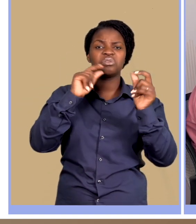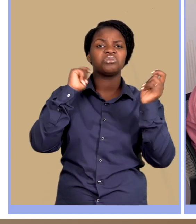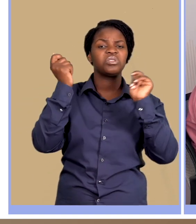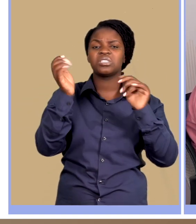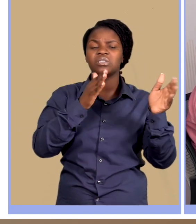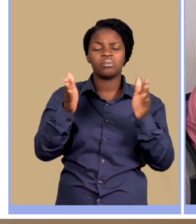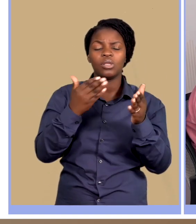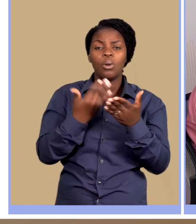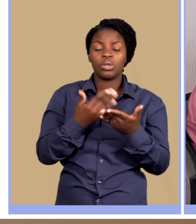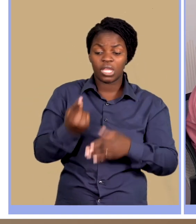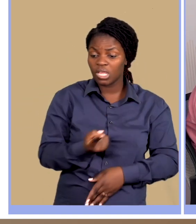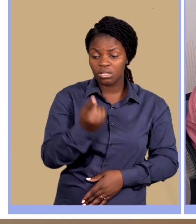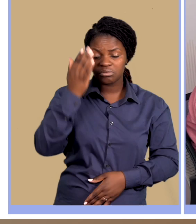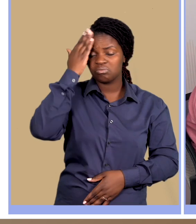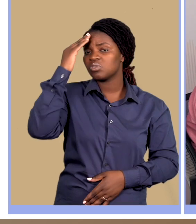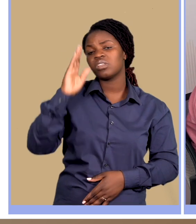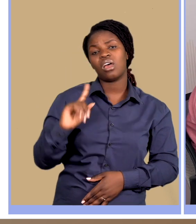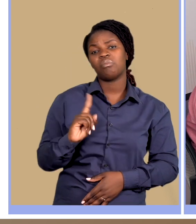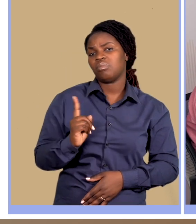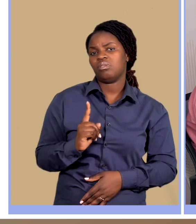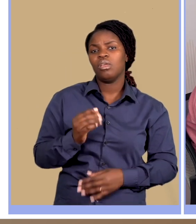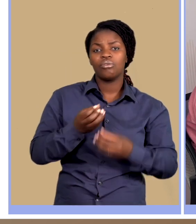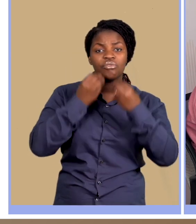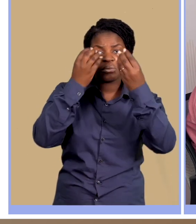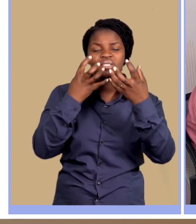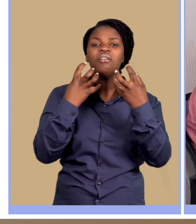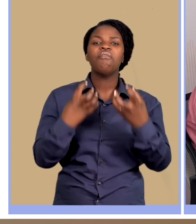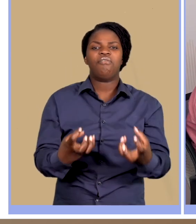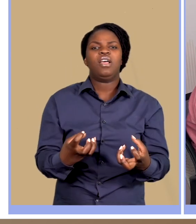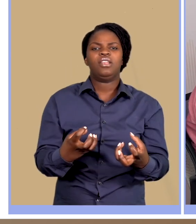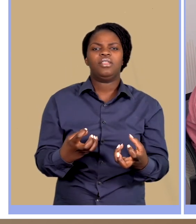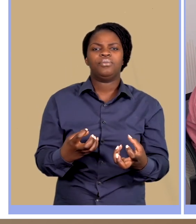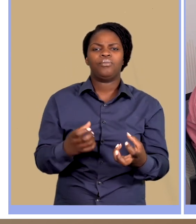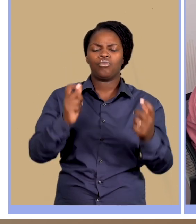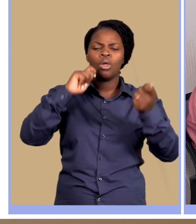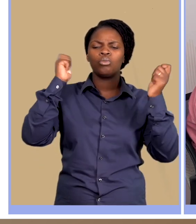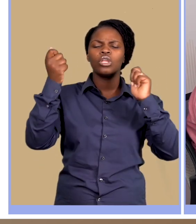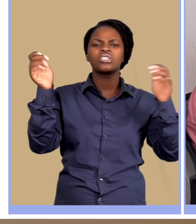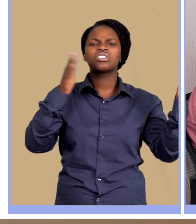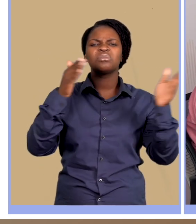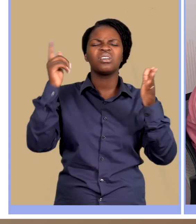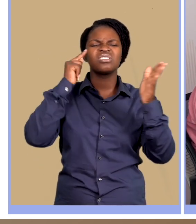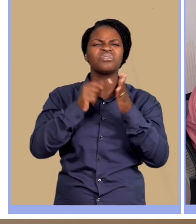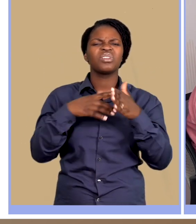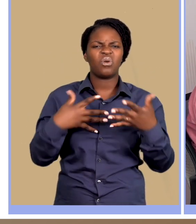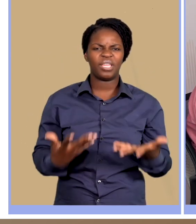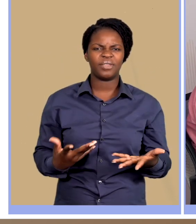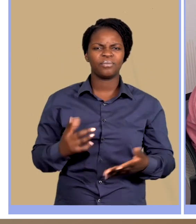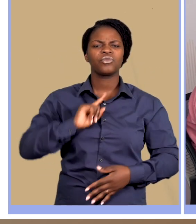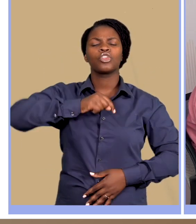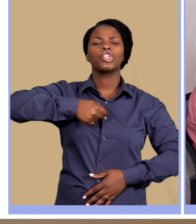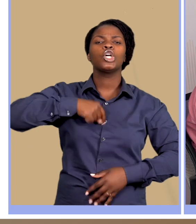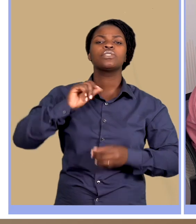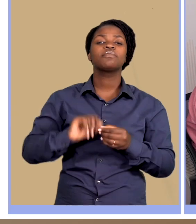de informação. O que são mudanças climáticas? Como é que nós podemos ser parte ativa na construção de